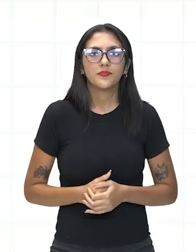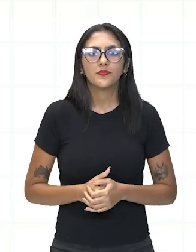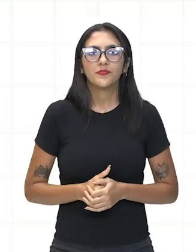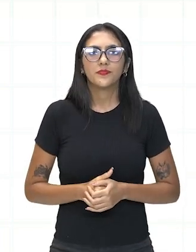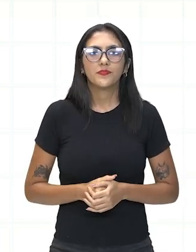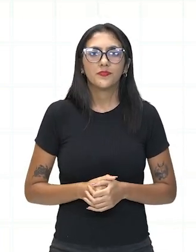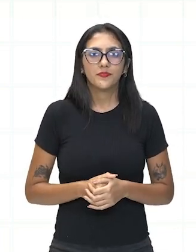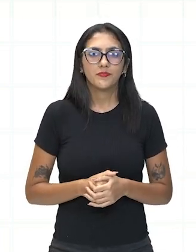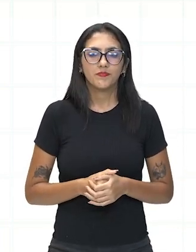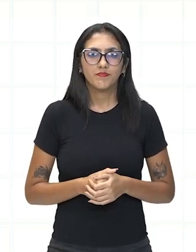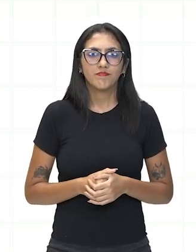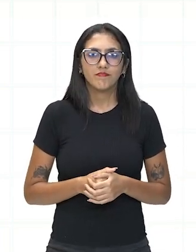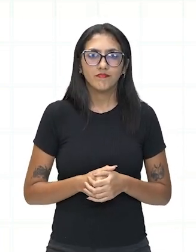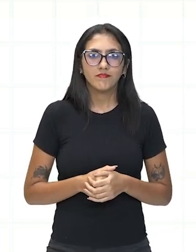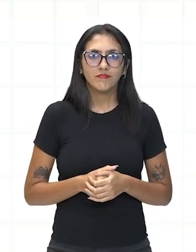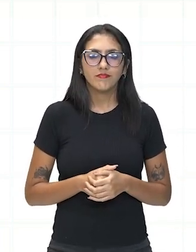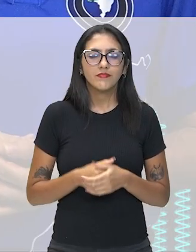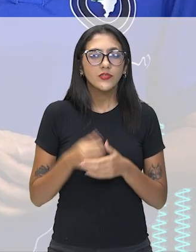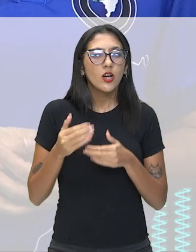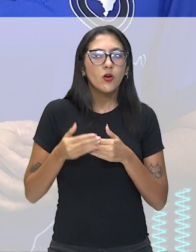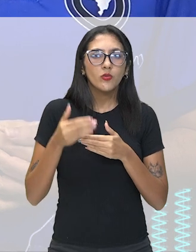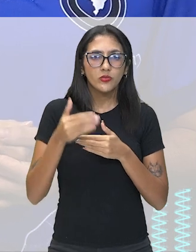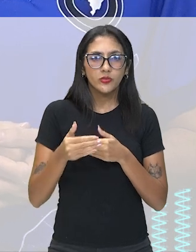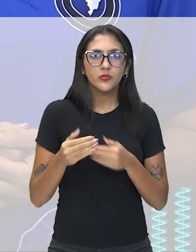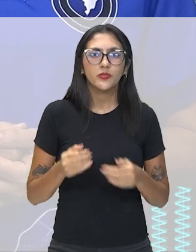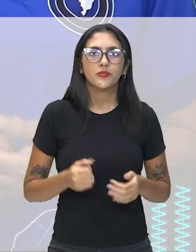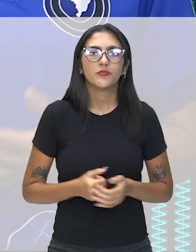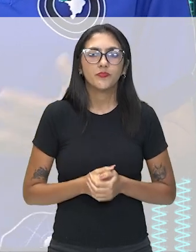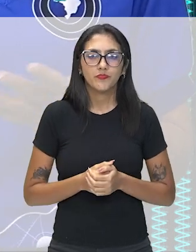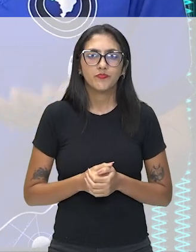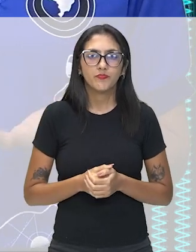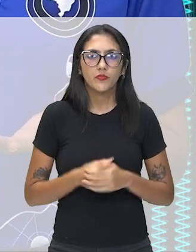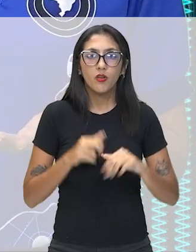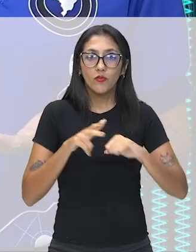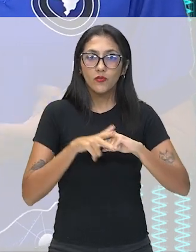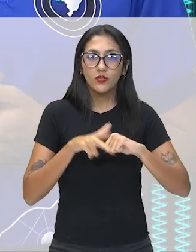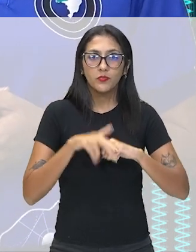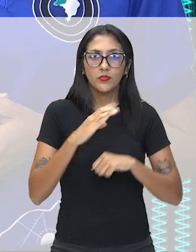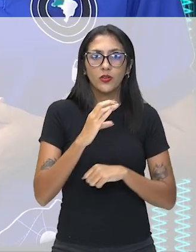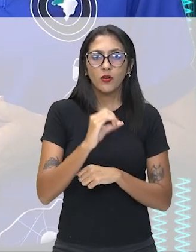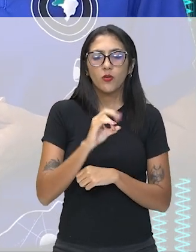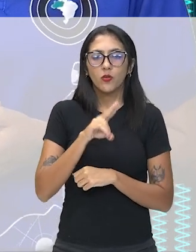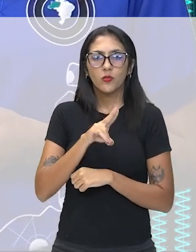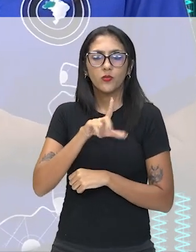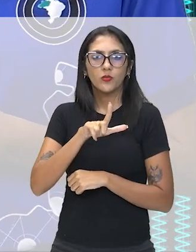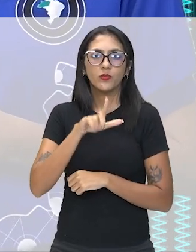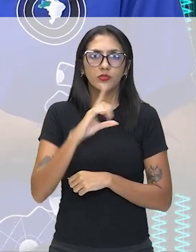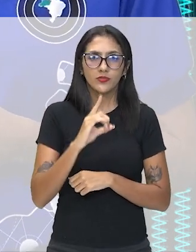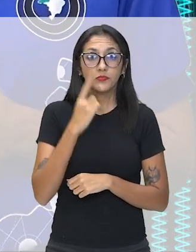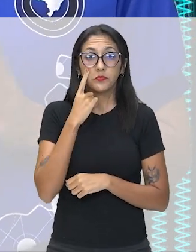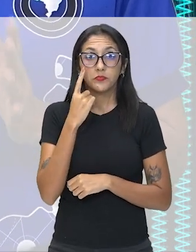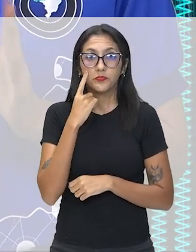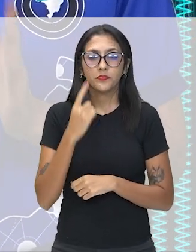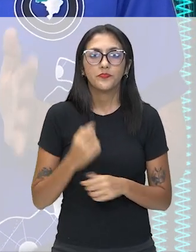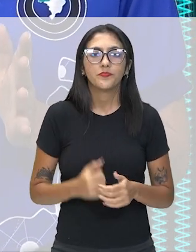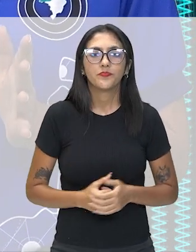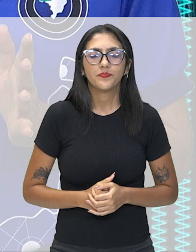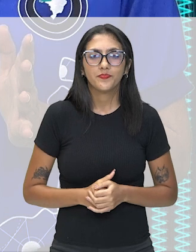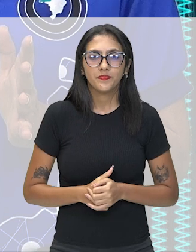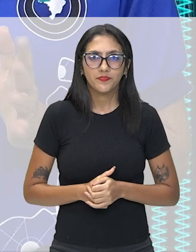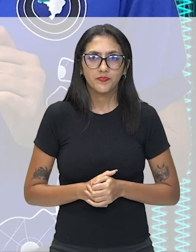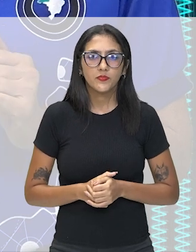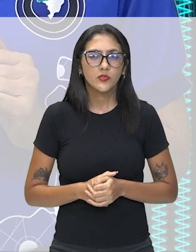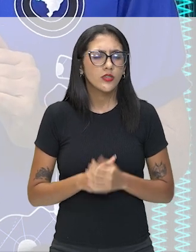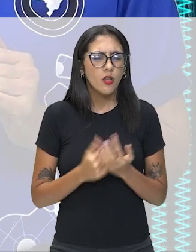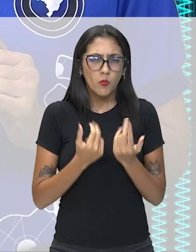E continuando um pouquinho mais sobre o could, vamos ver agora a forma negativa. Acompanhe comigo. Então, a mesma ideia, ó,